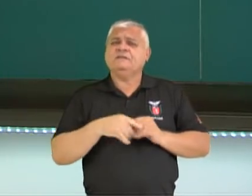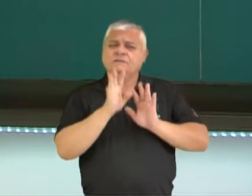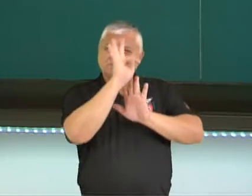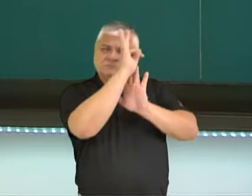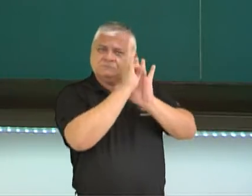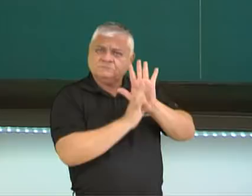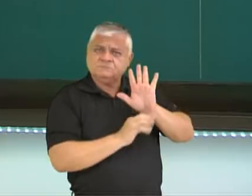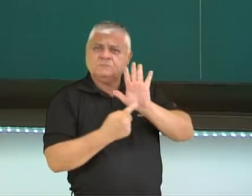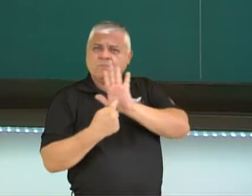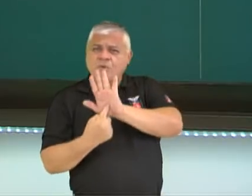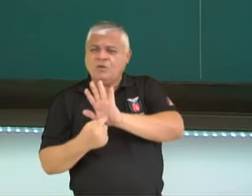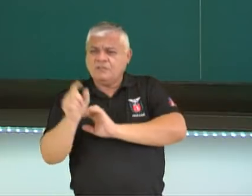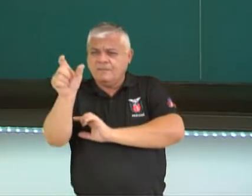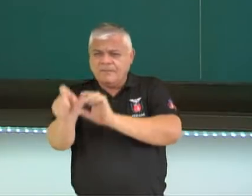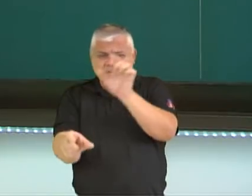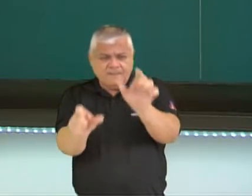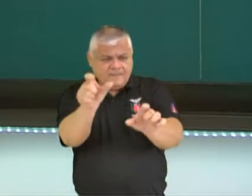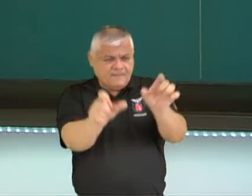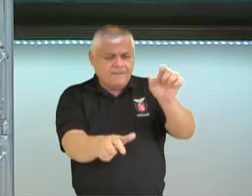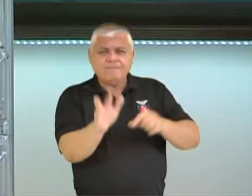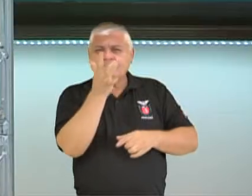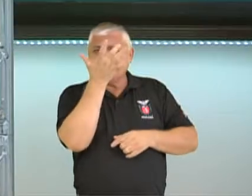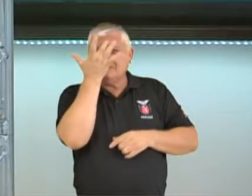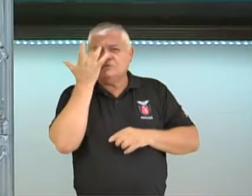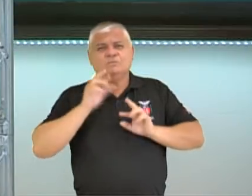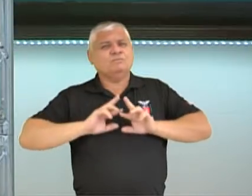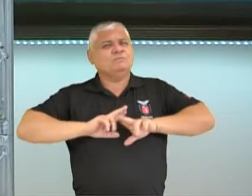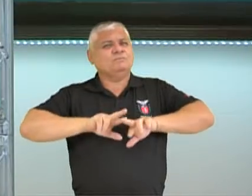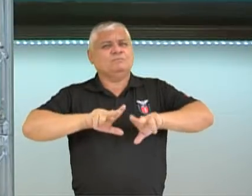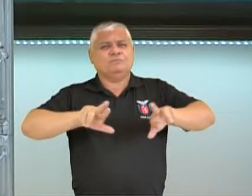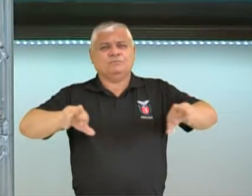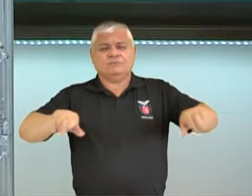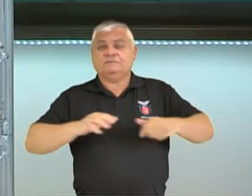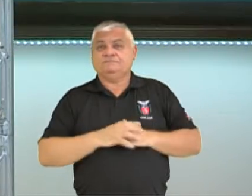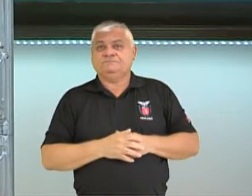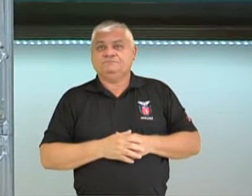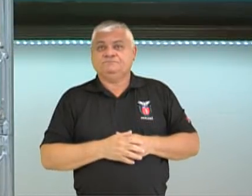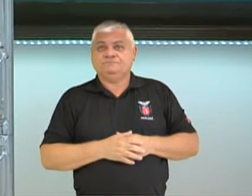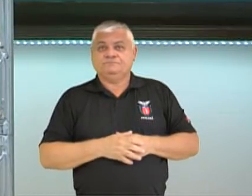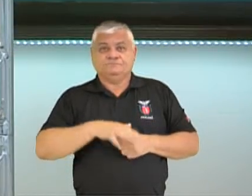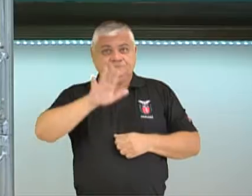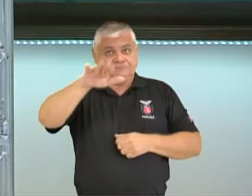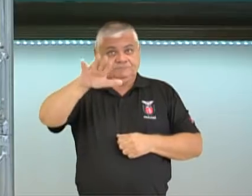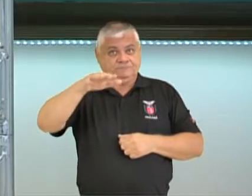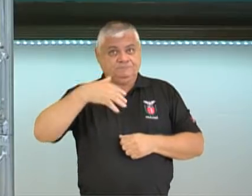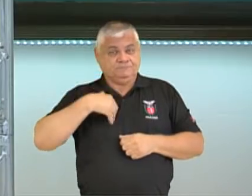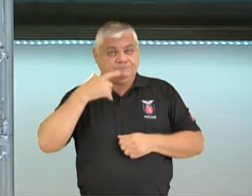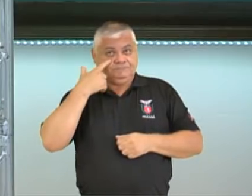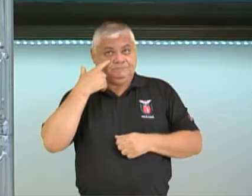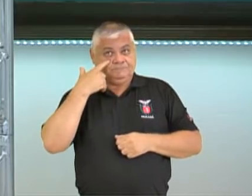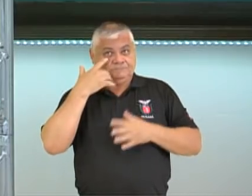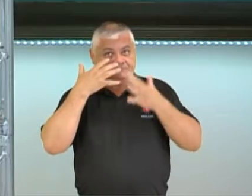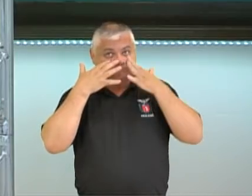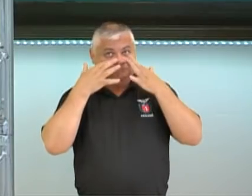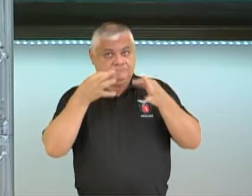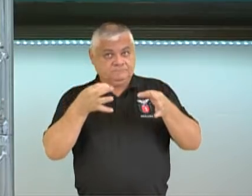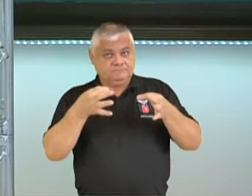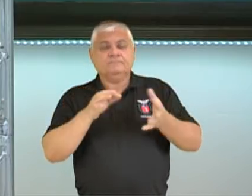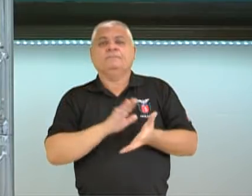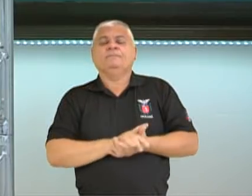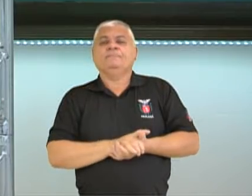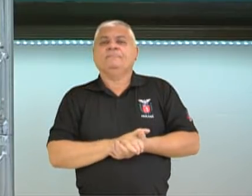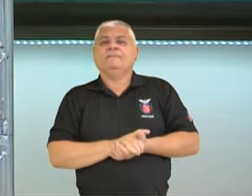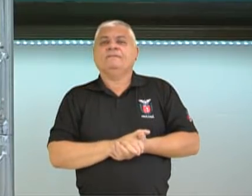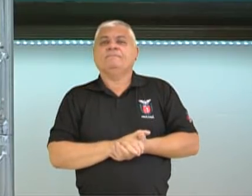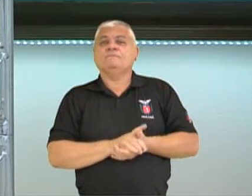vários tipos de pessoas. Eu só quero chamar a atenção para um fato nesse texto, pessoal. Nós